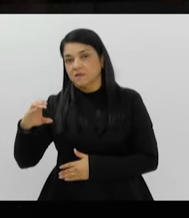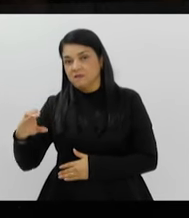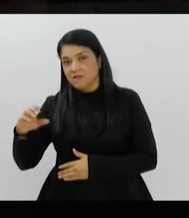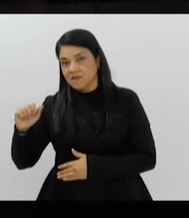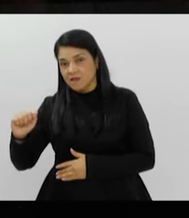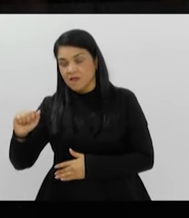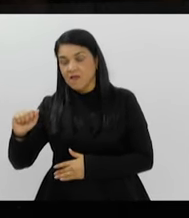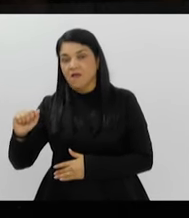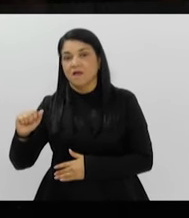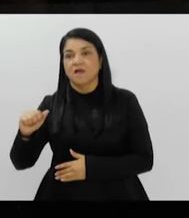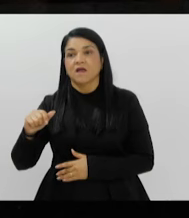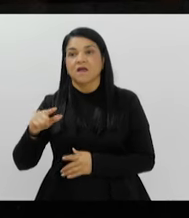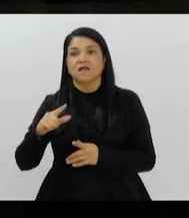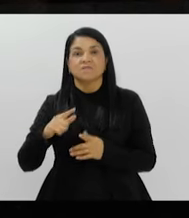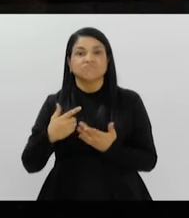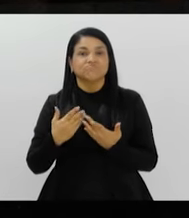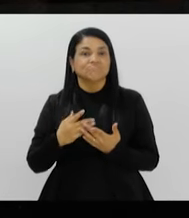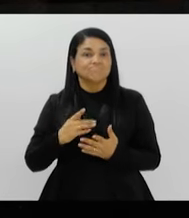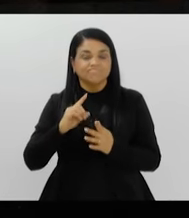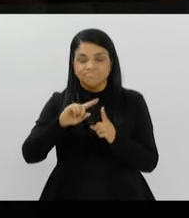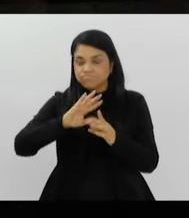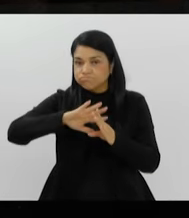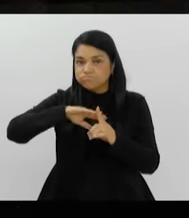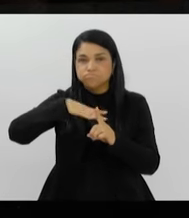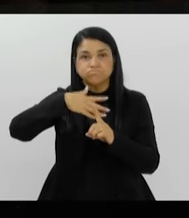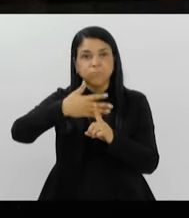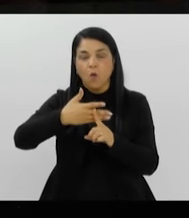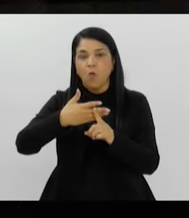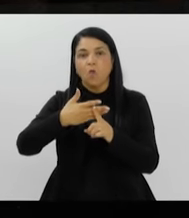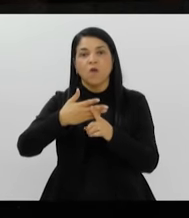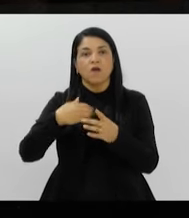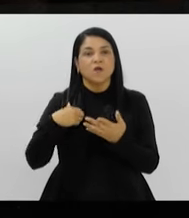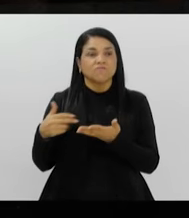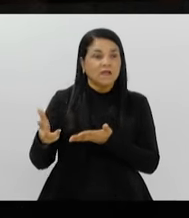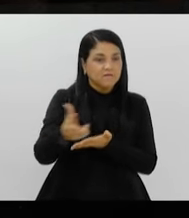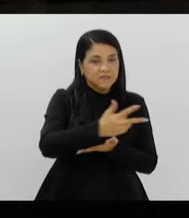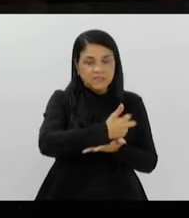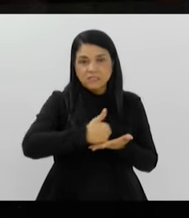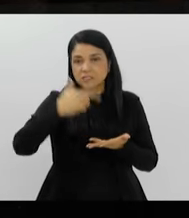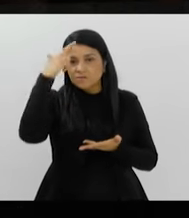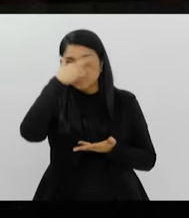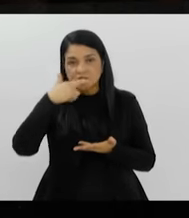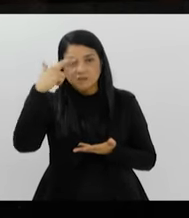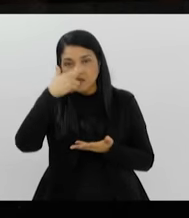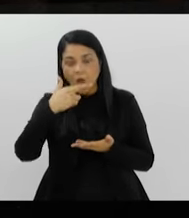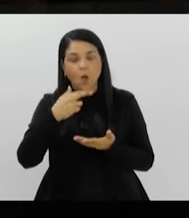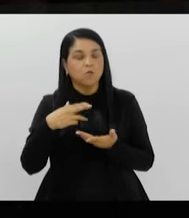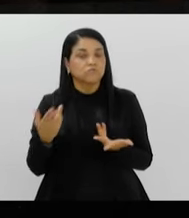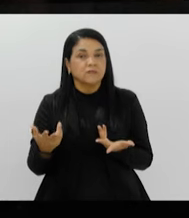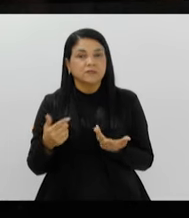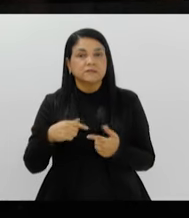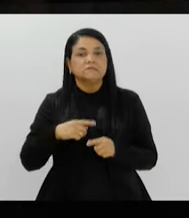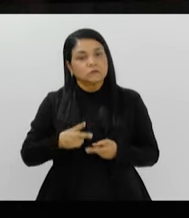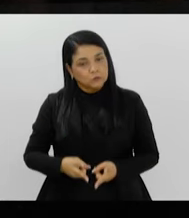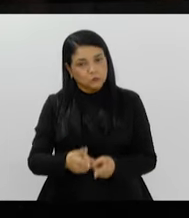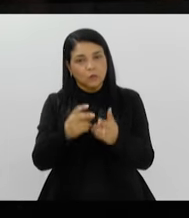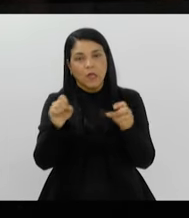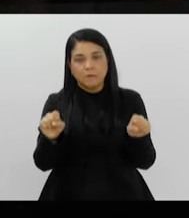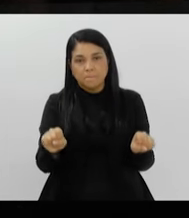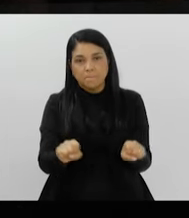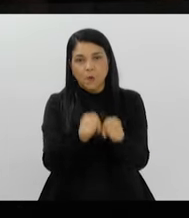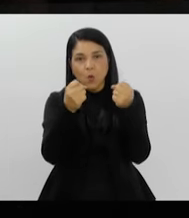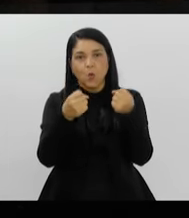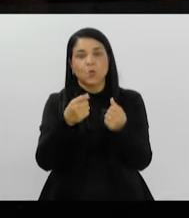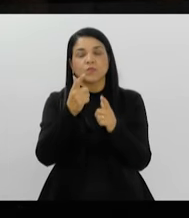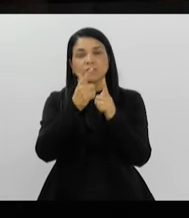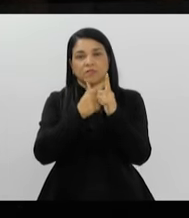Vamos fazer quantos regimes forem necessários e continuaremos quebrados, devendo